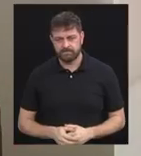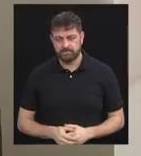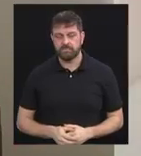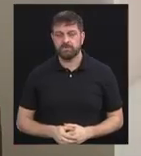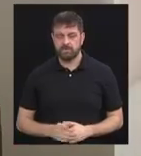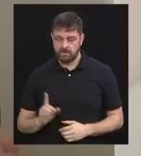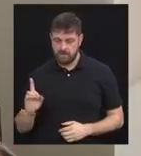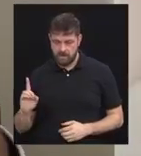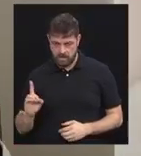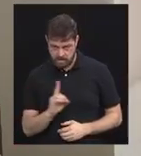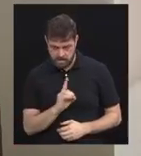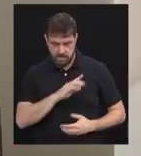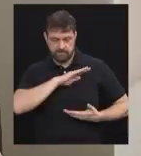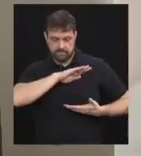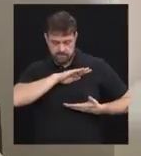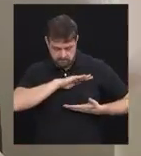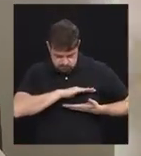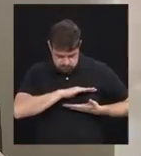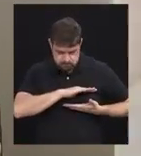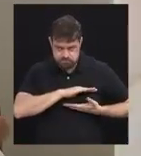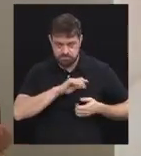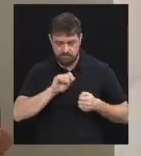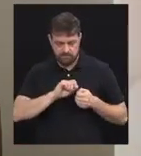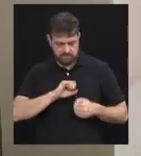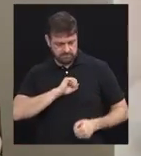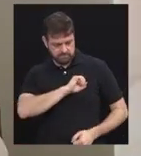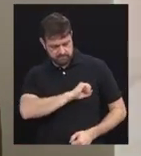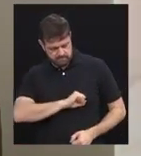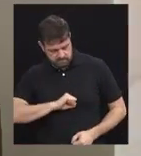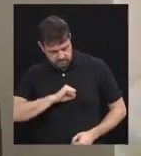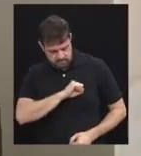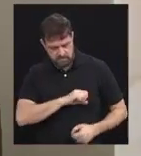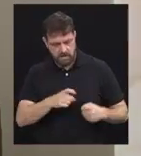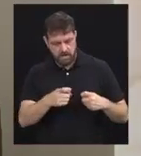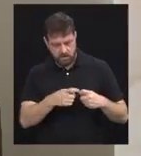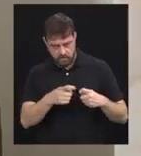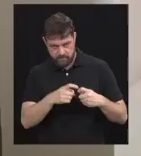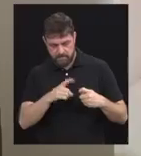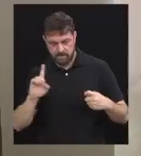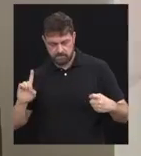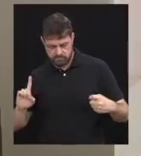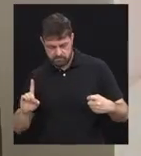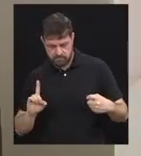o diagnóstico precoce, os exames de exame médico, mamografia,